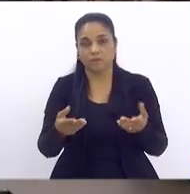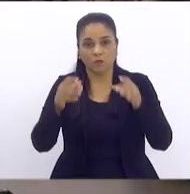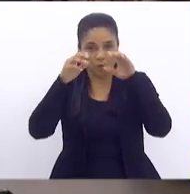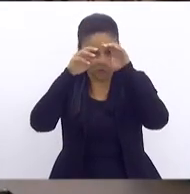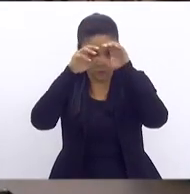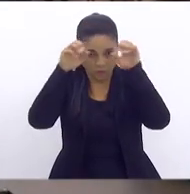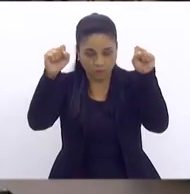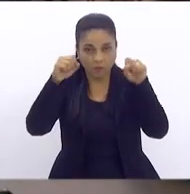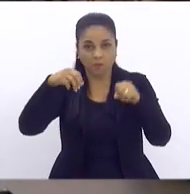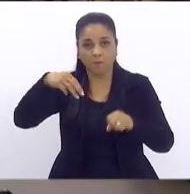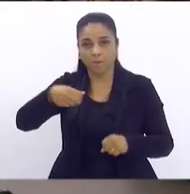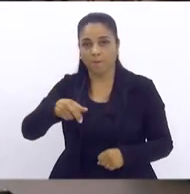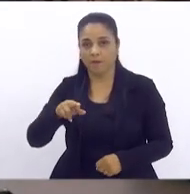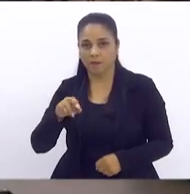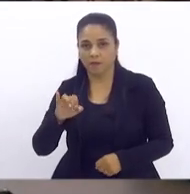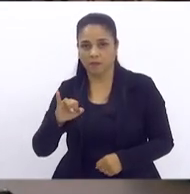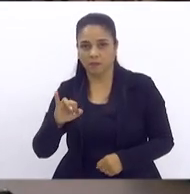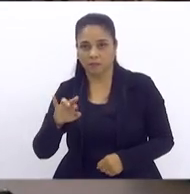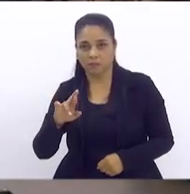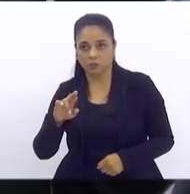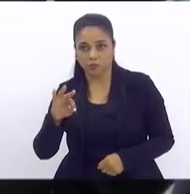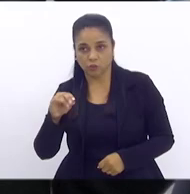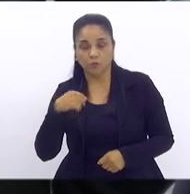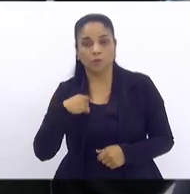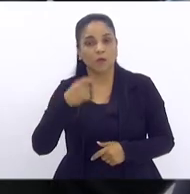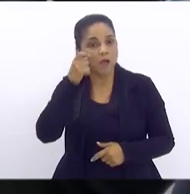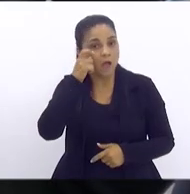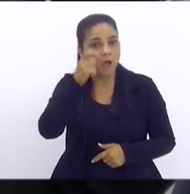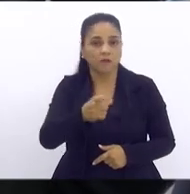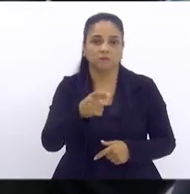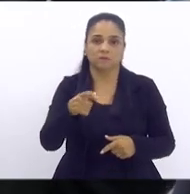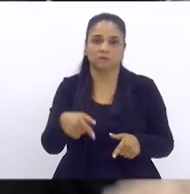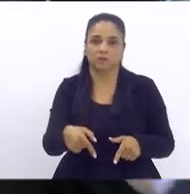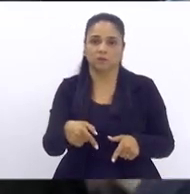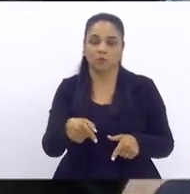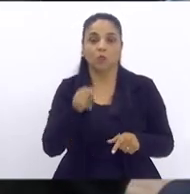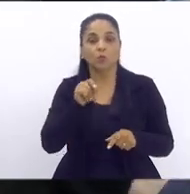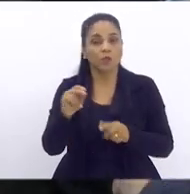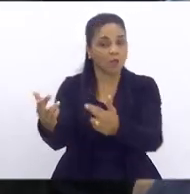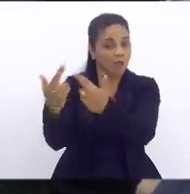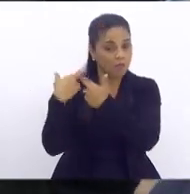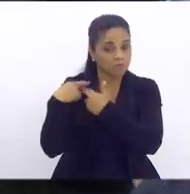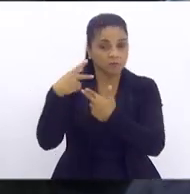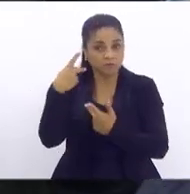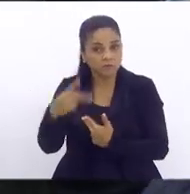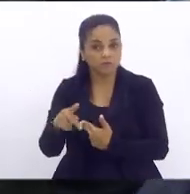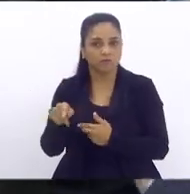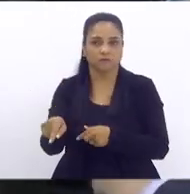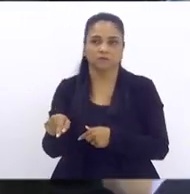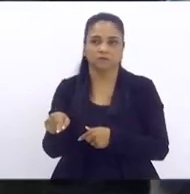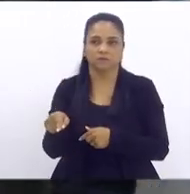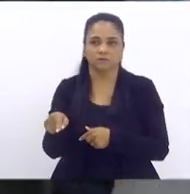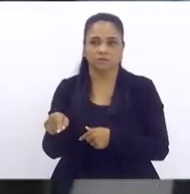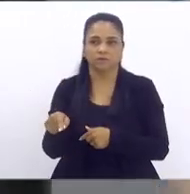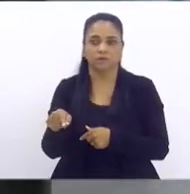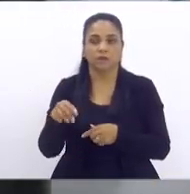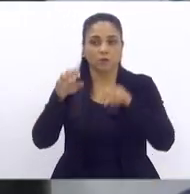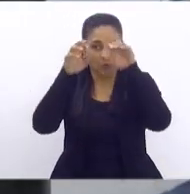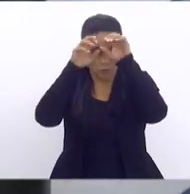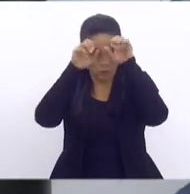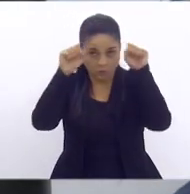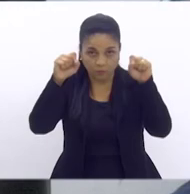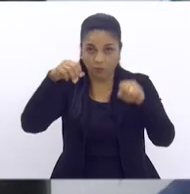é importante o senhor se ater a essa questão, porque diz bem claro aqui que é a atribuição de vocês. No caso do Tribunal